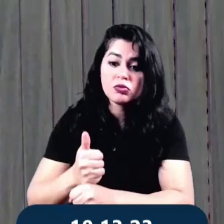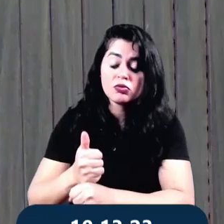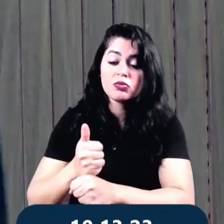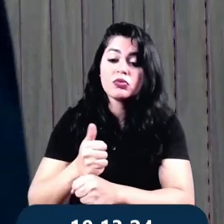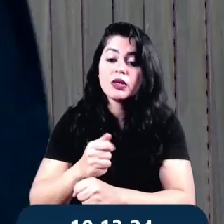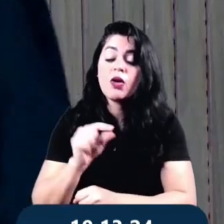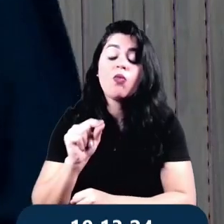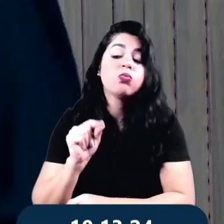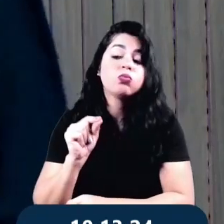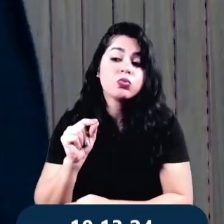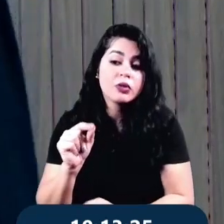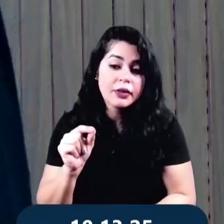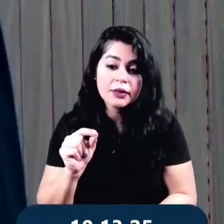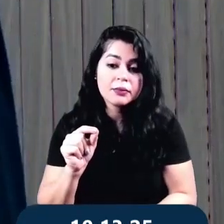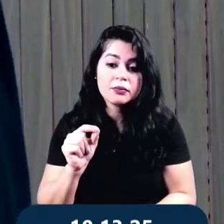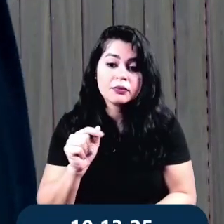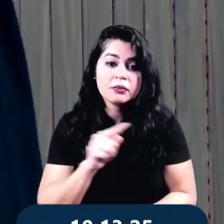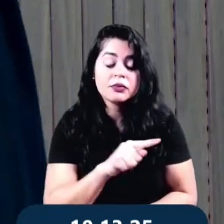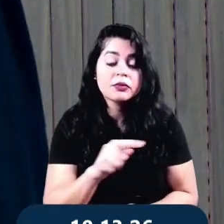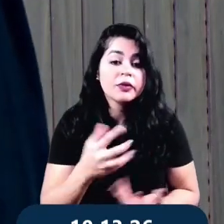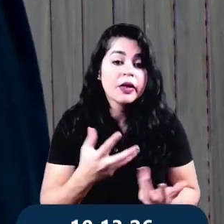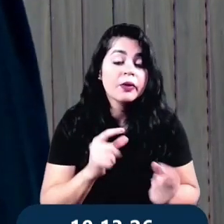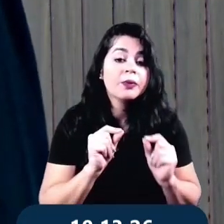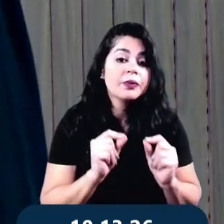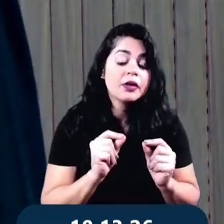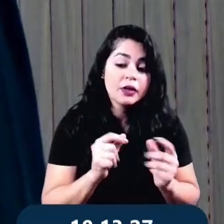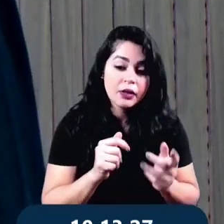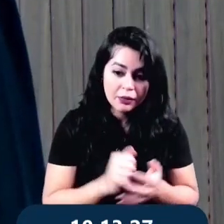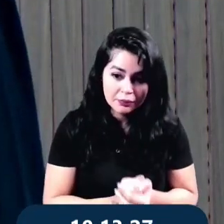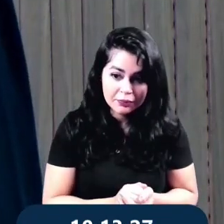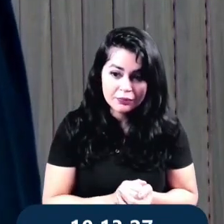para ser o Centro Cultural Salles Duner.